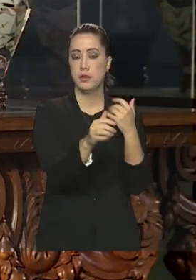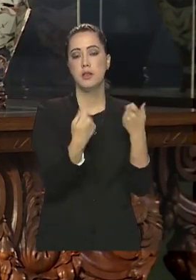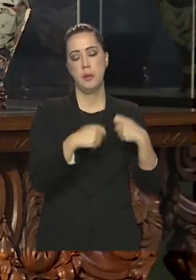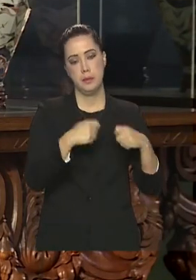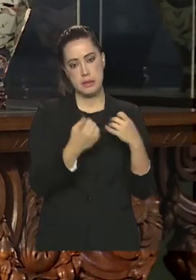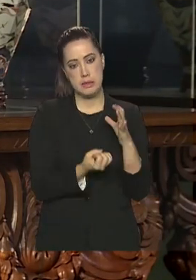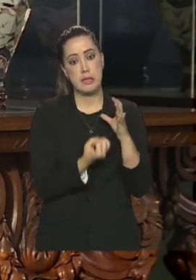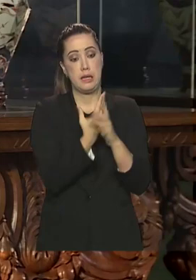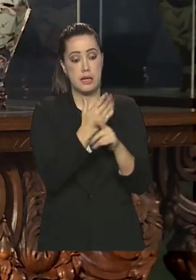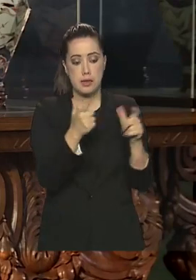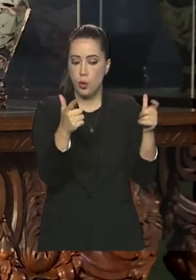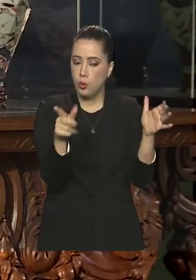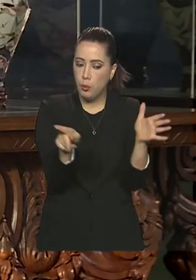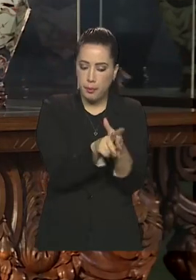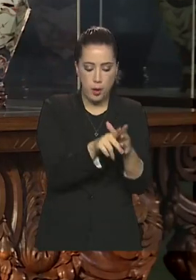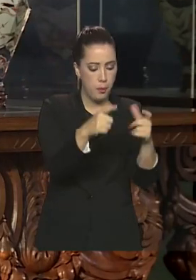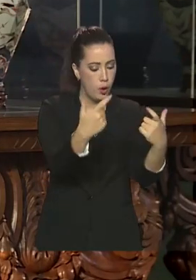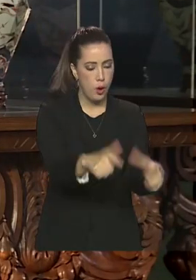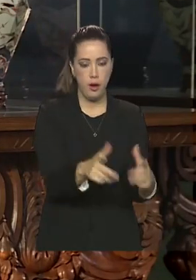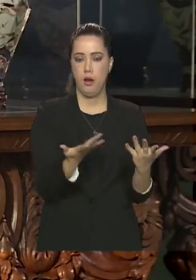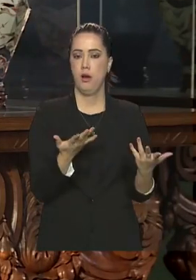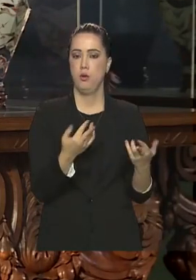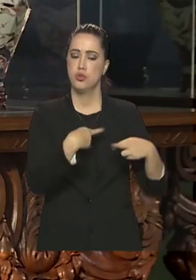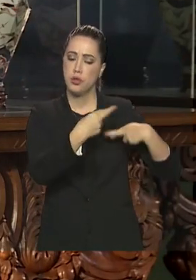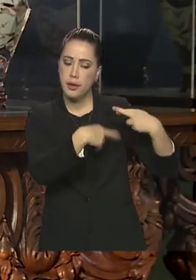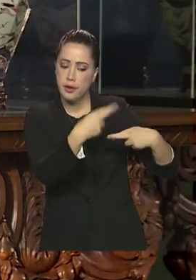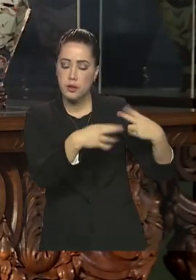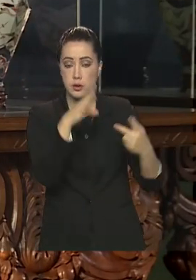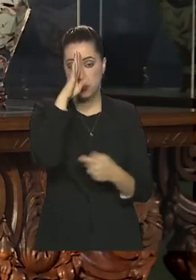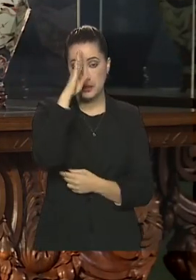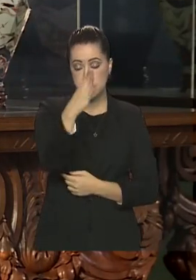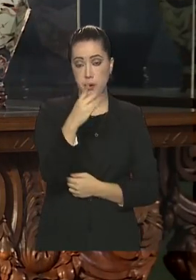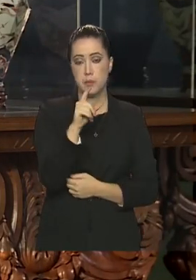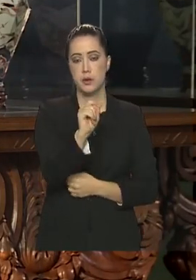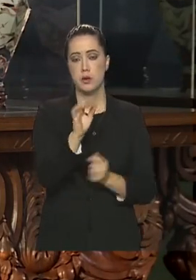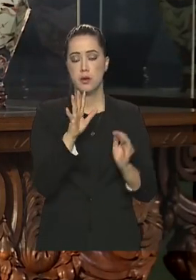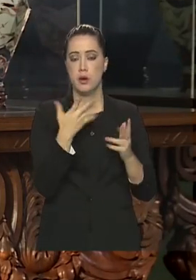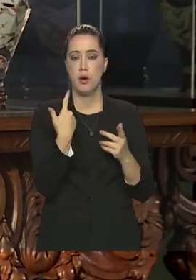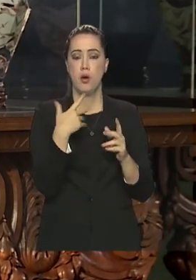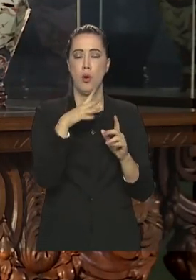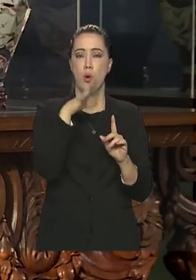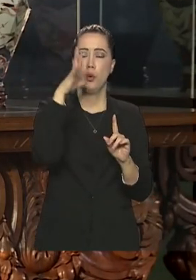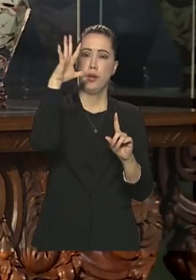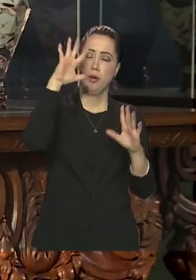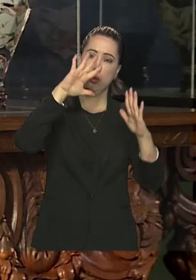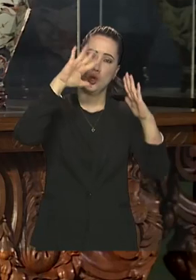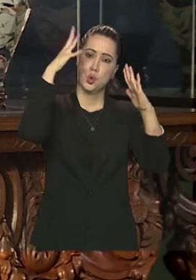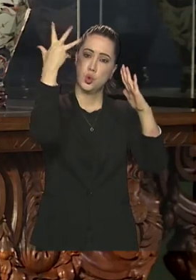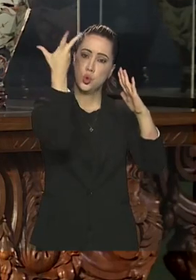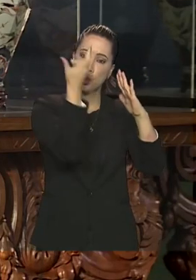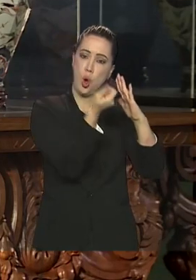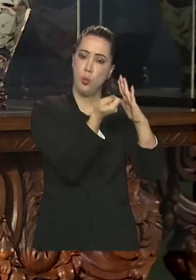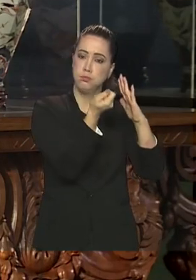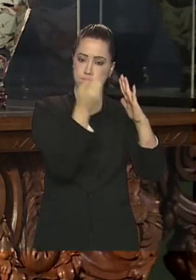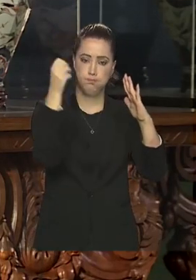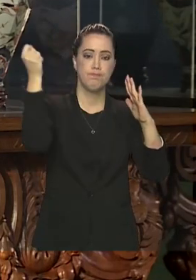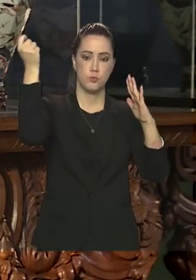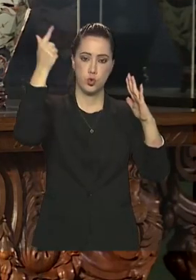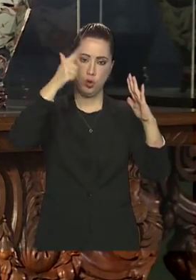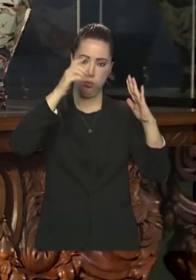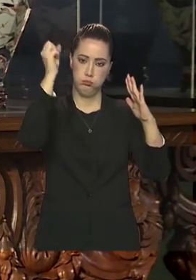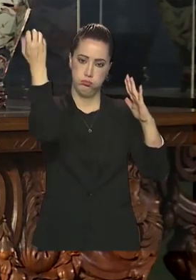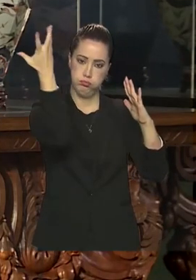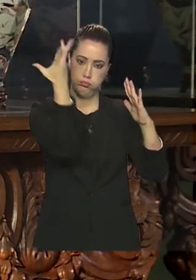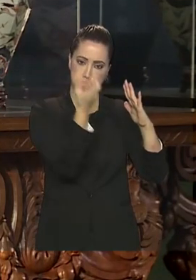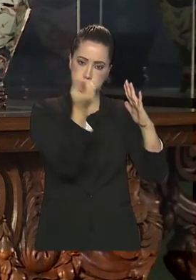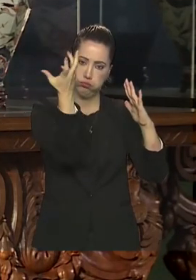de geração local, de fonte renovável, principalmente fonte solar. E esses sistemas de geração, eles serão ou